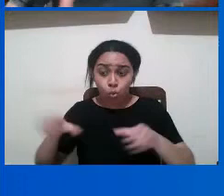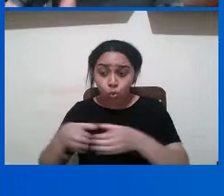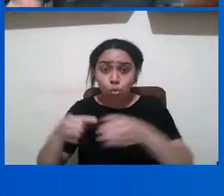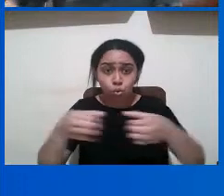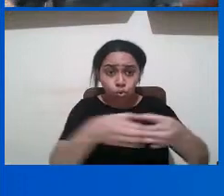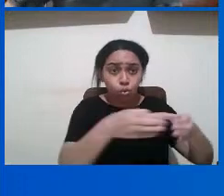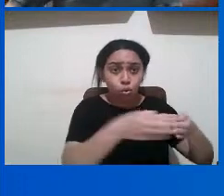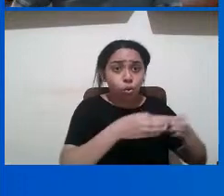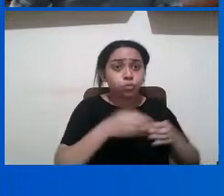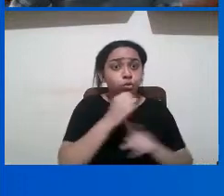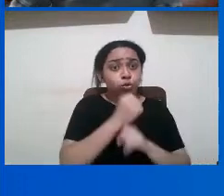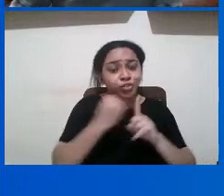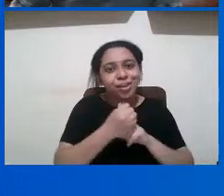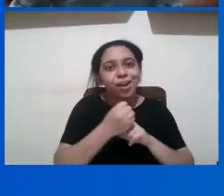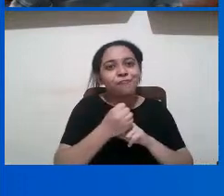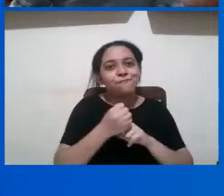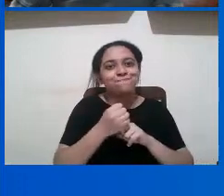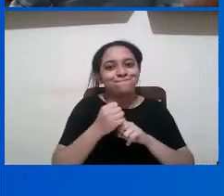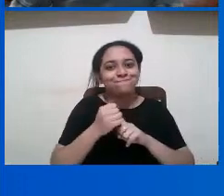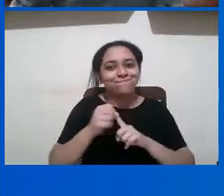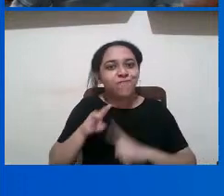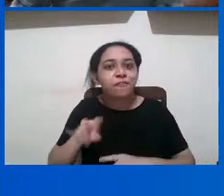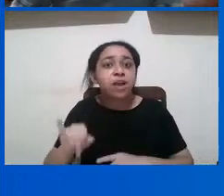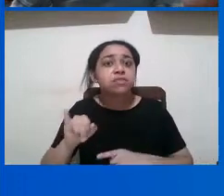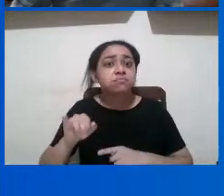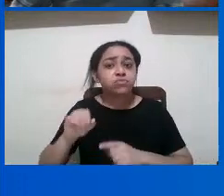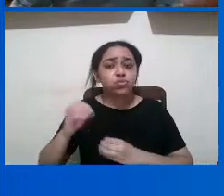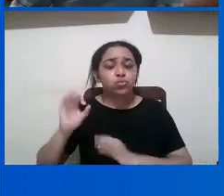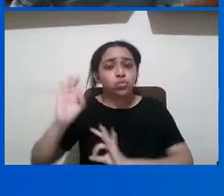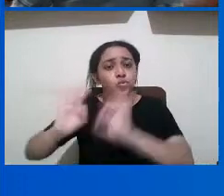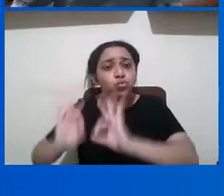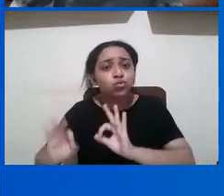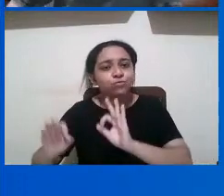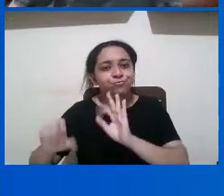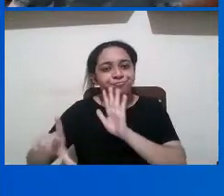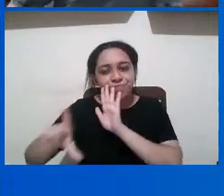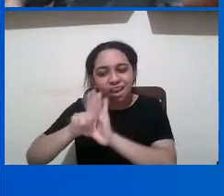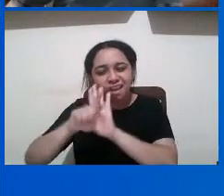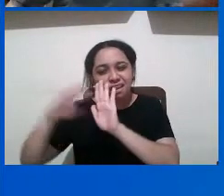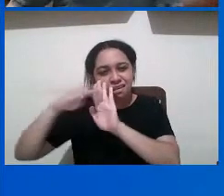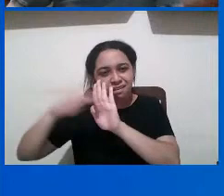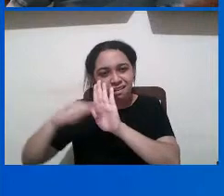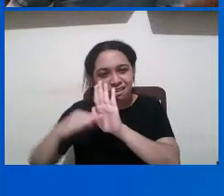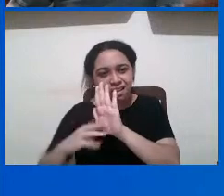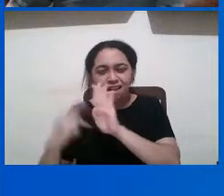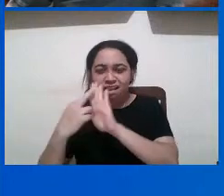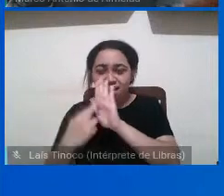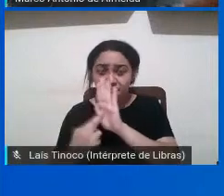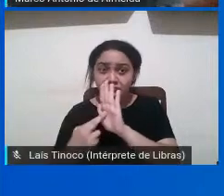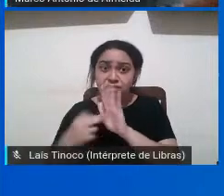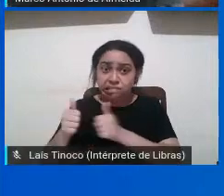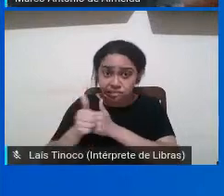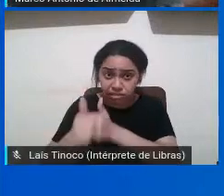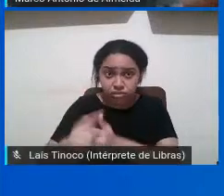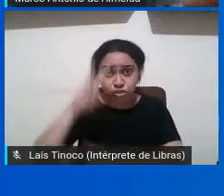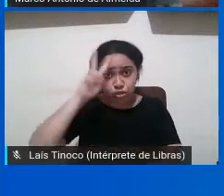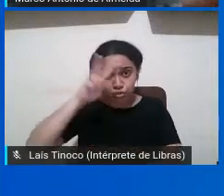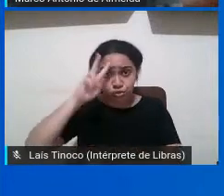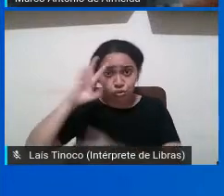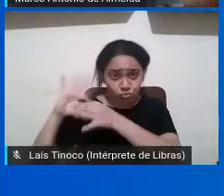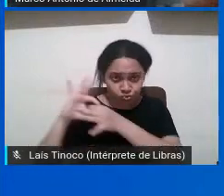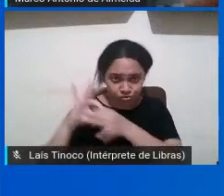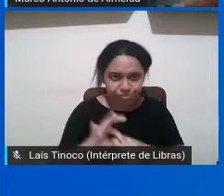né de acordo com os seus contextos e o seu histórico específico próximo slide por